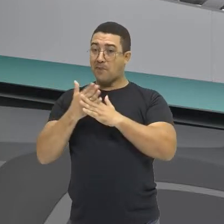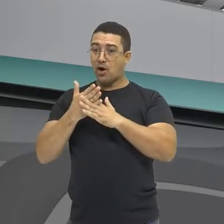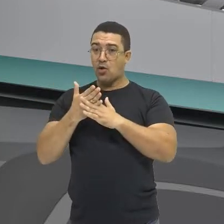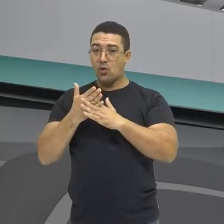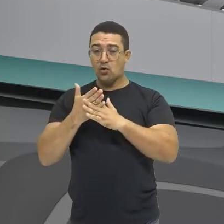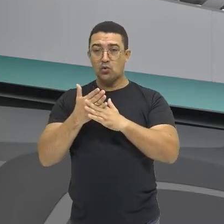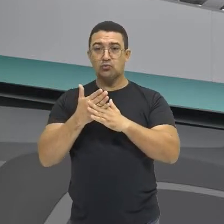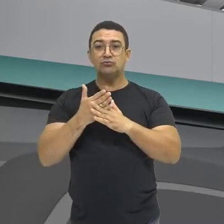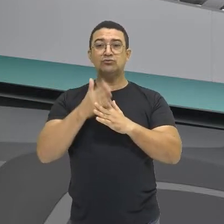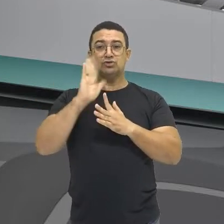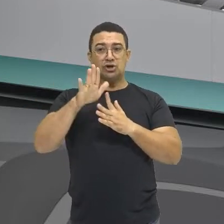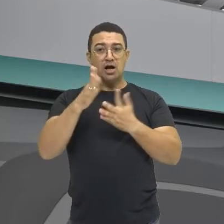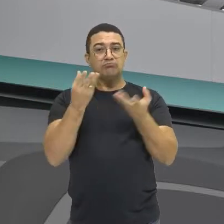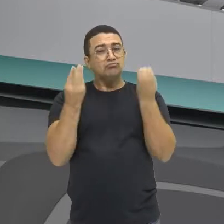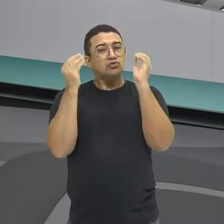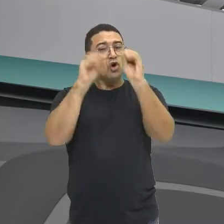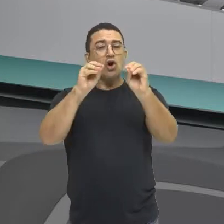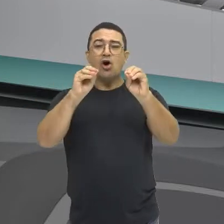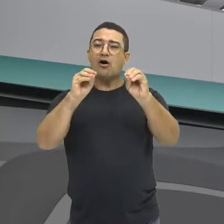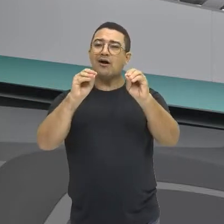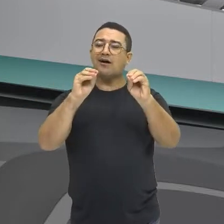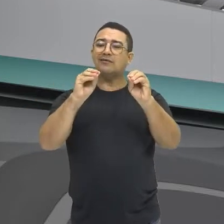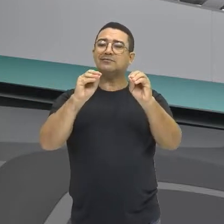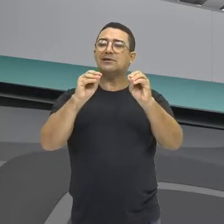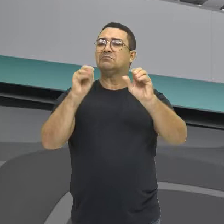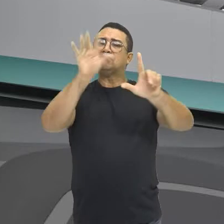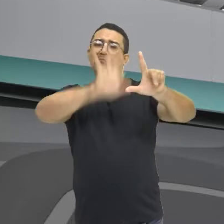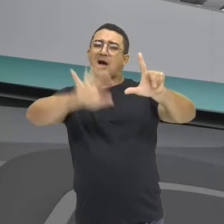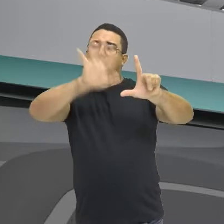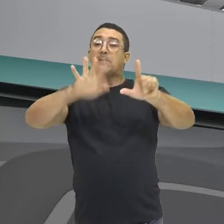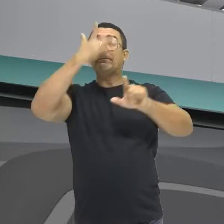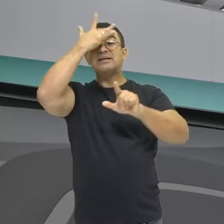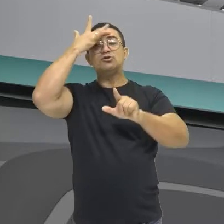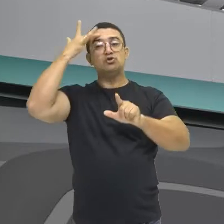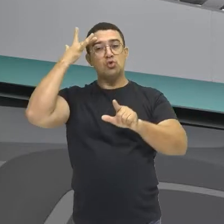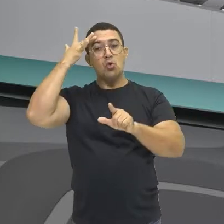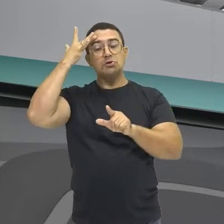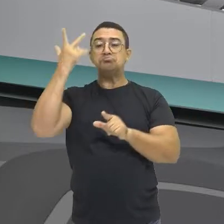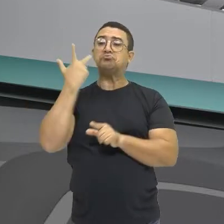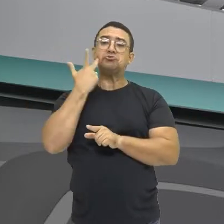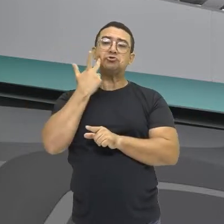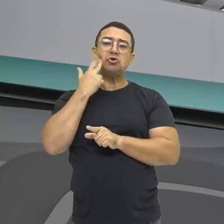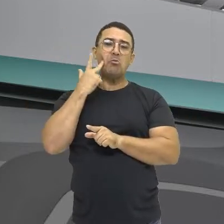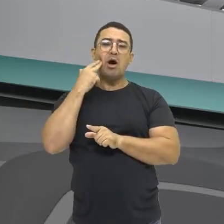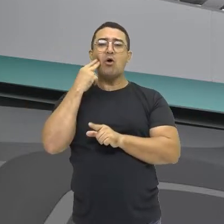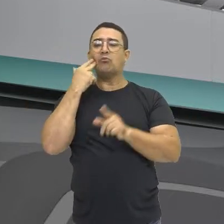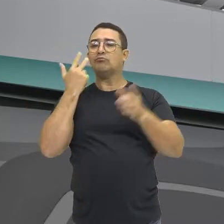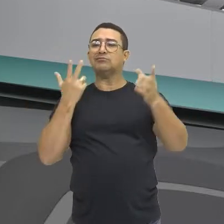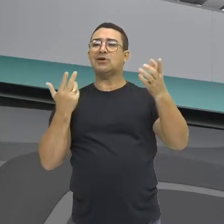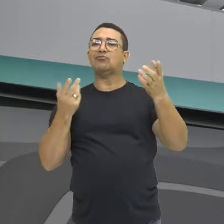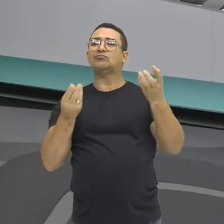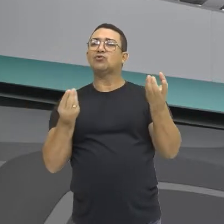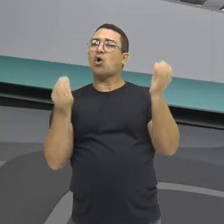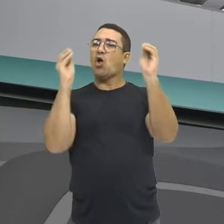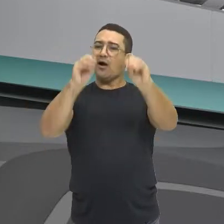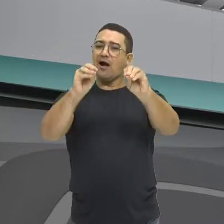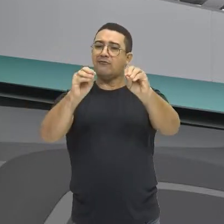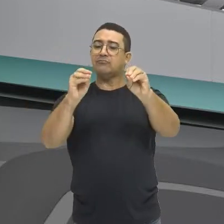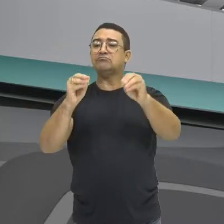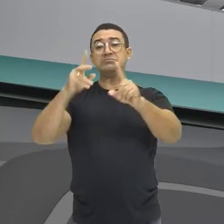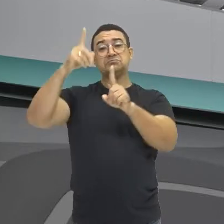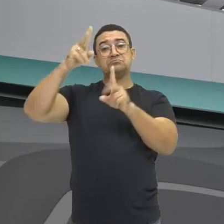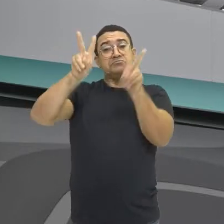o quê? Imagens de pessoas comuns sendo retratadas em temas bíblicos.